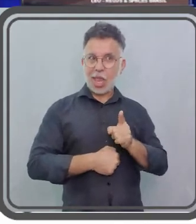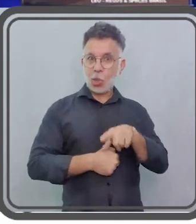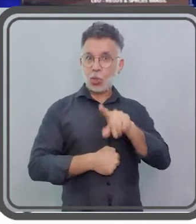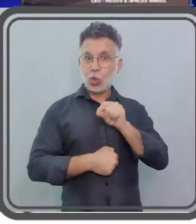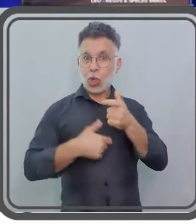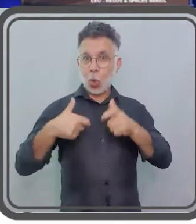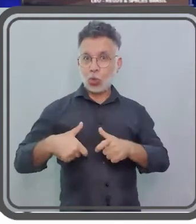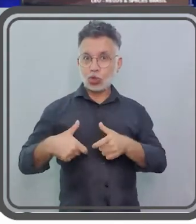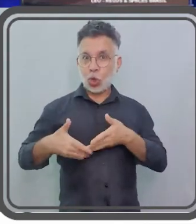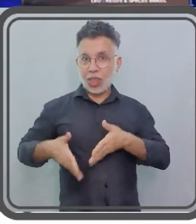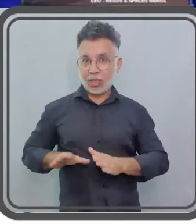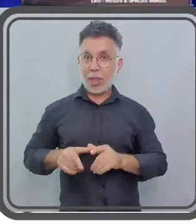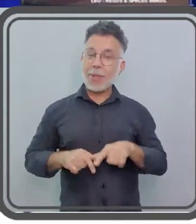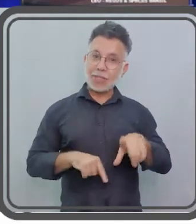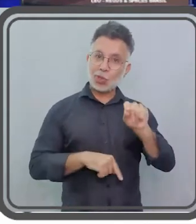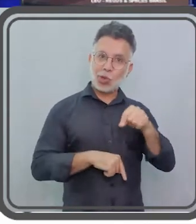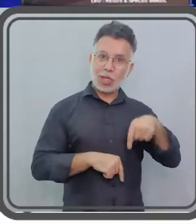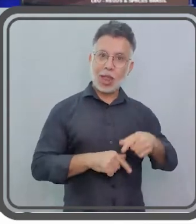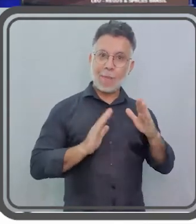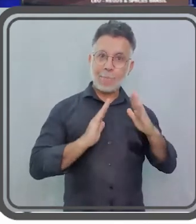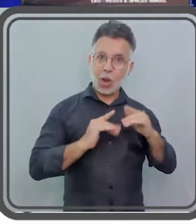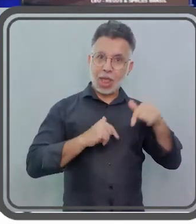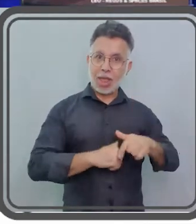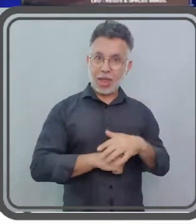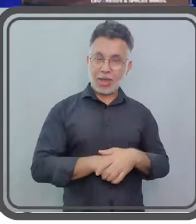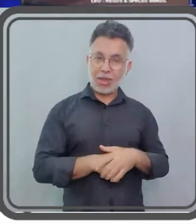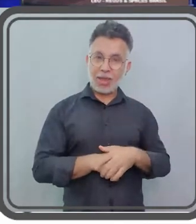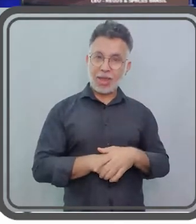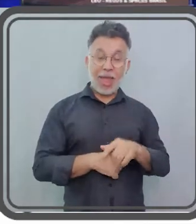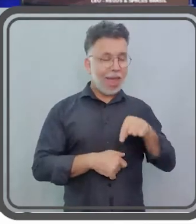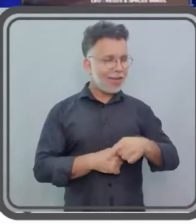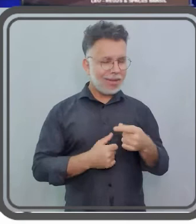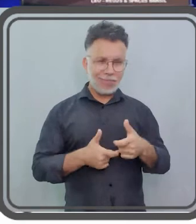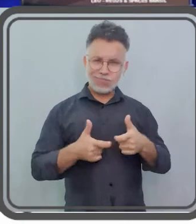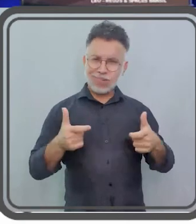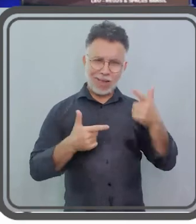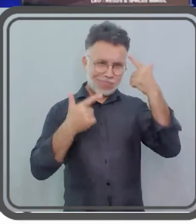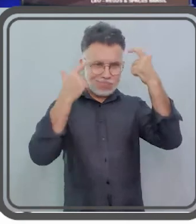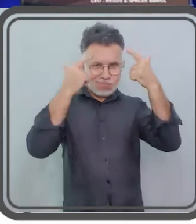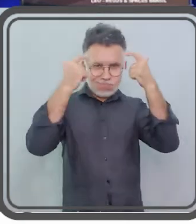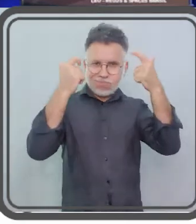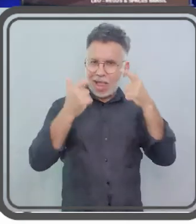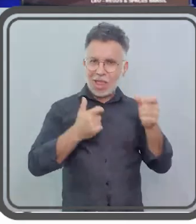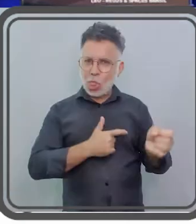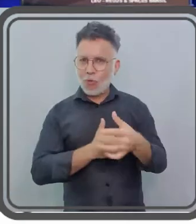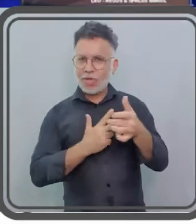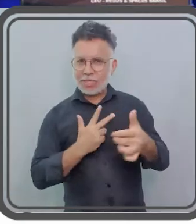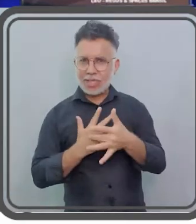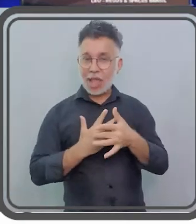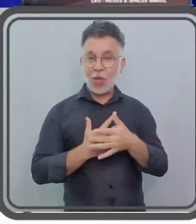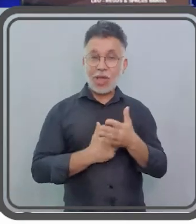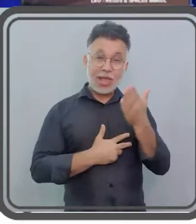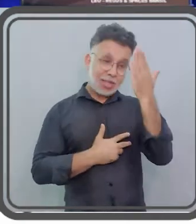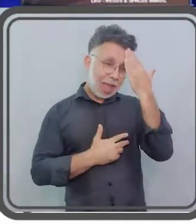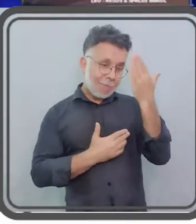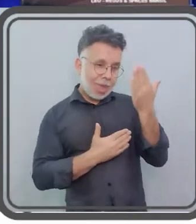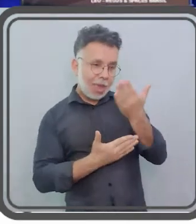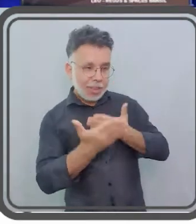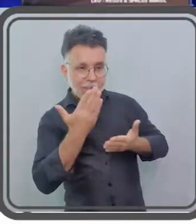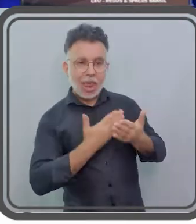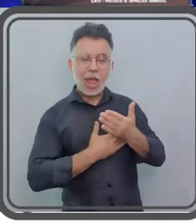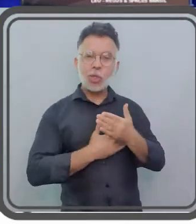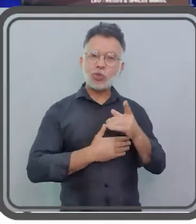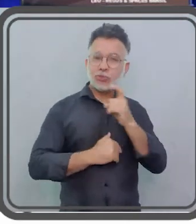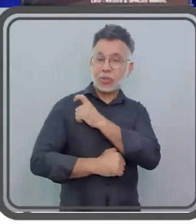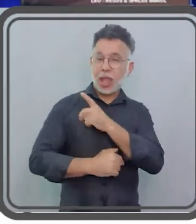Então, aqui é um berço de criatividade, de inovação e saber lidar com dificuldades, que é